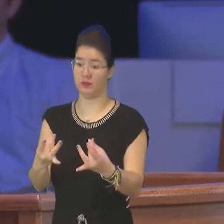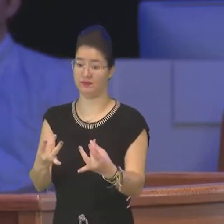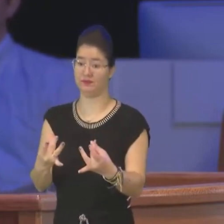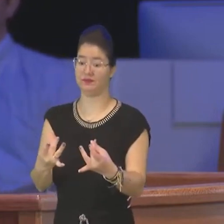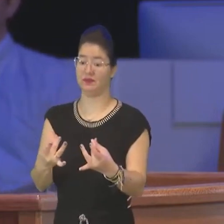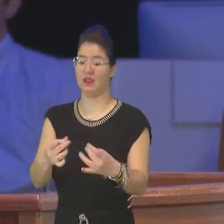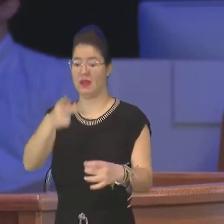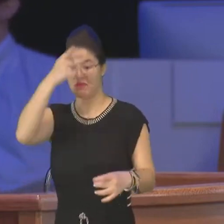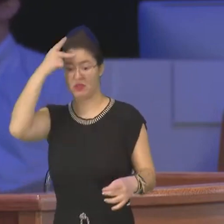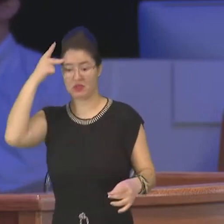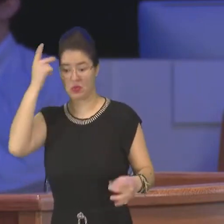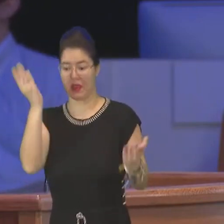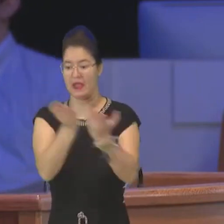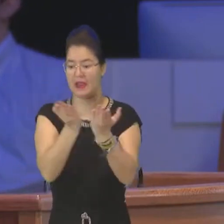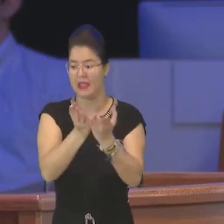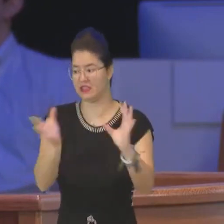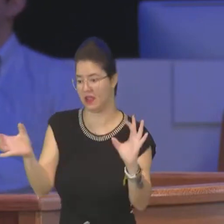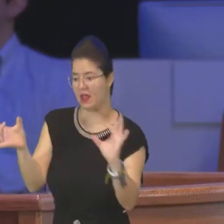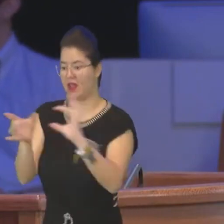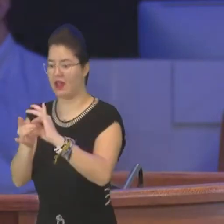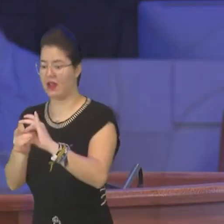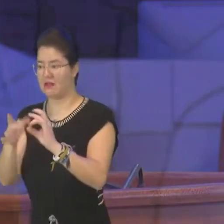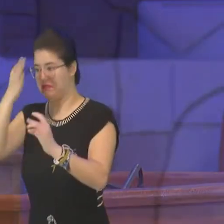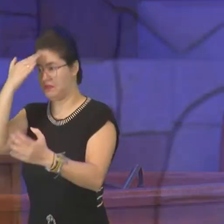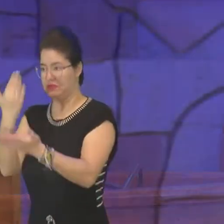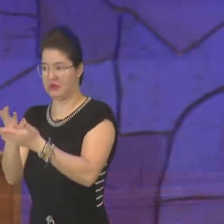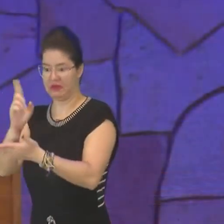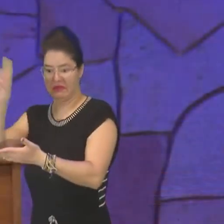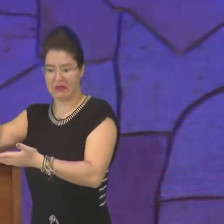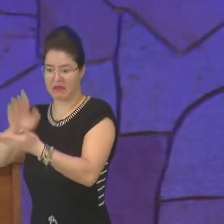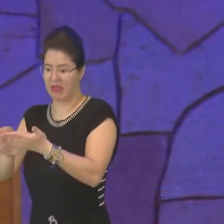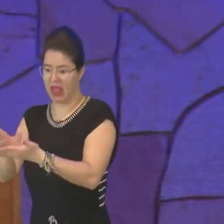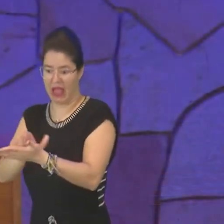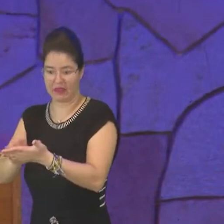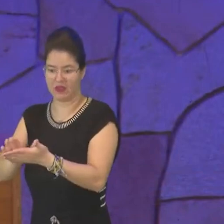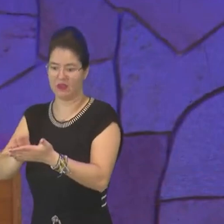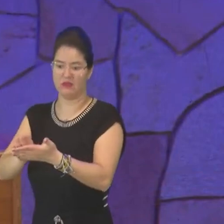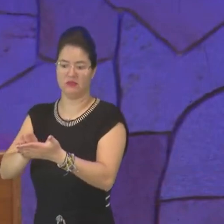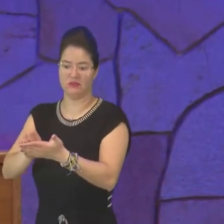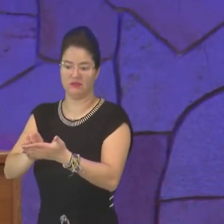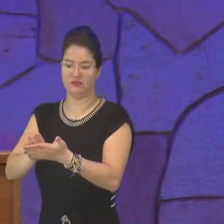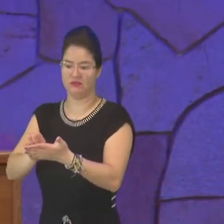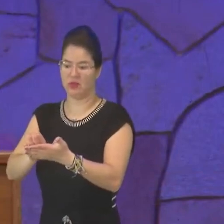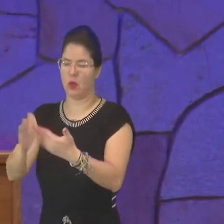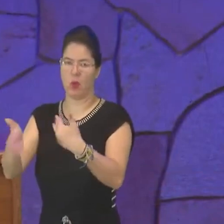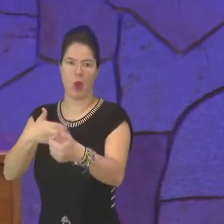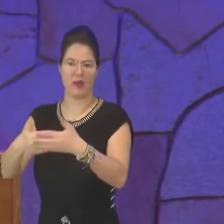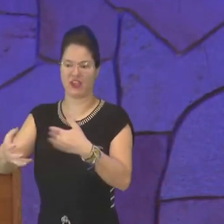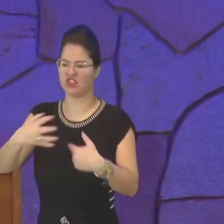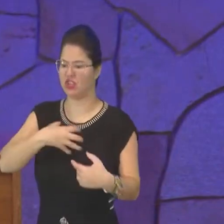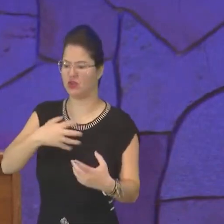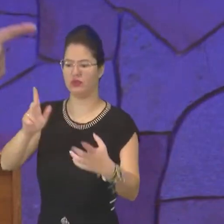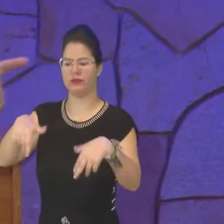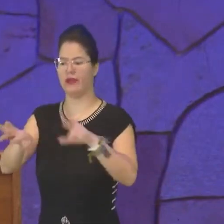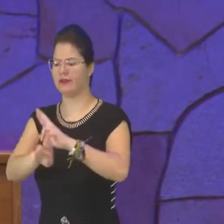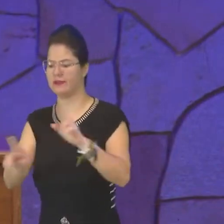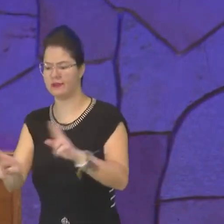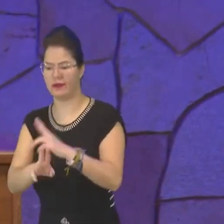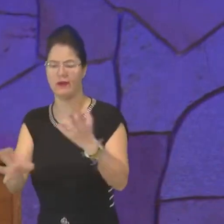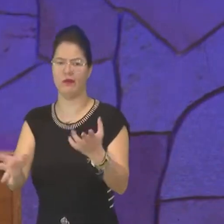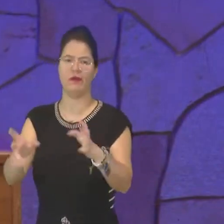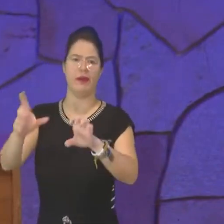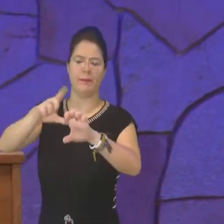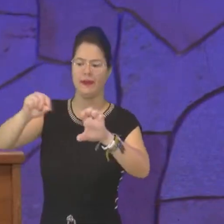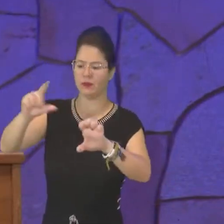crente com o incrédulo, seja ela de qualquer esfera, de qualquer situação, empreendedorismo,